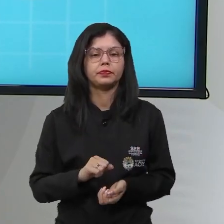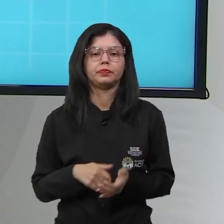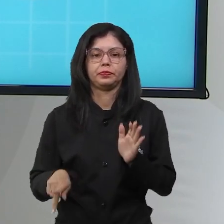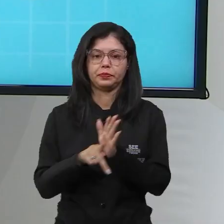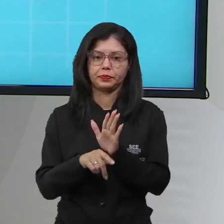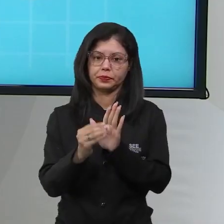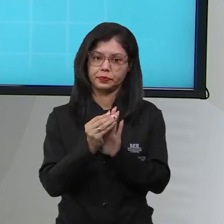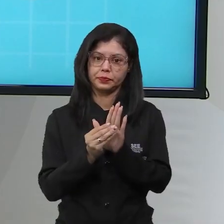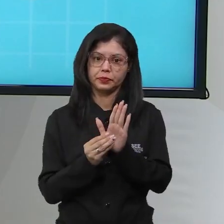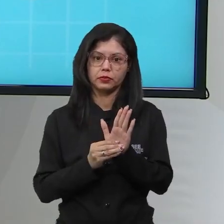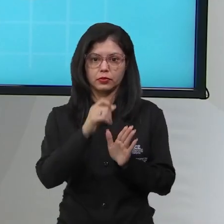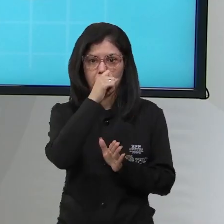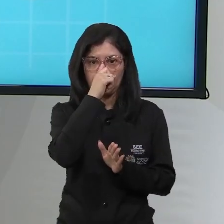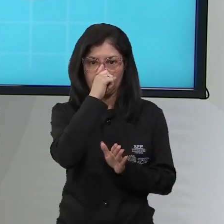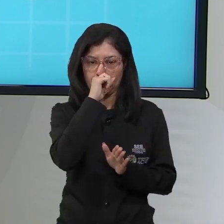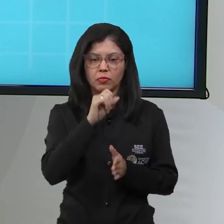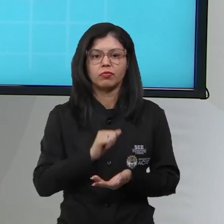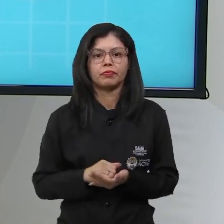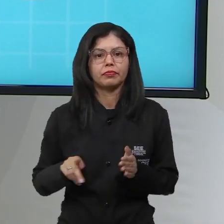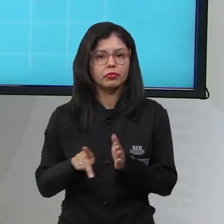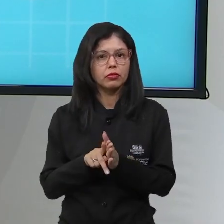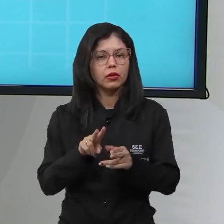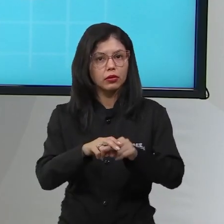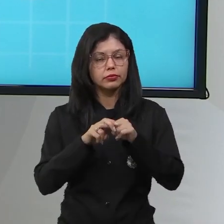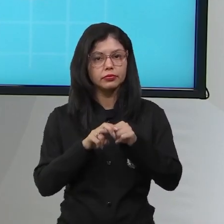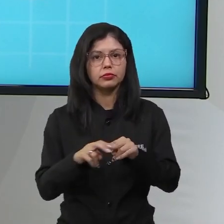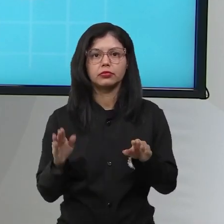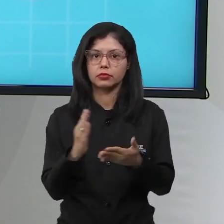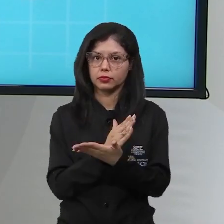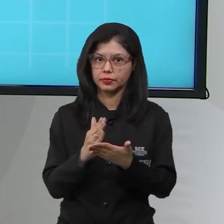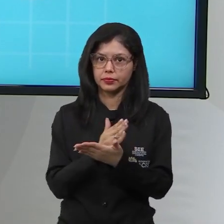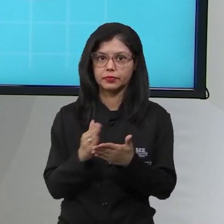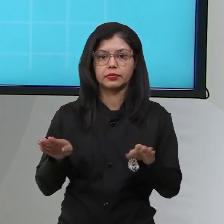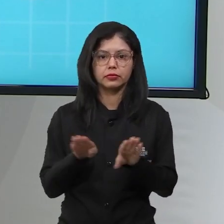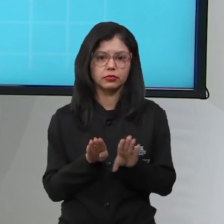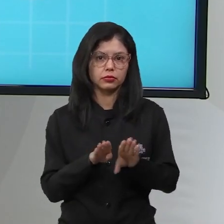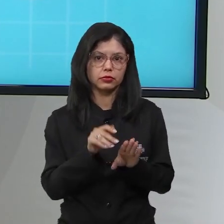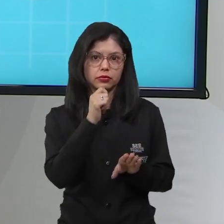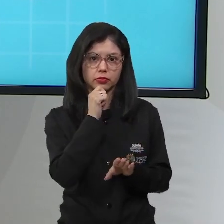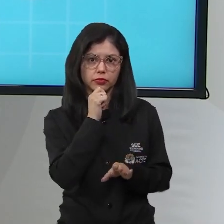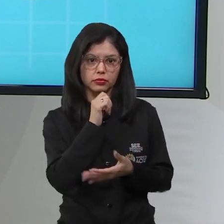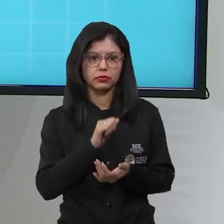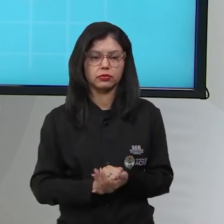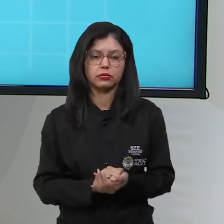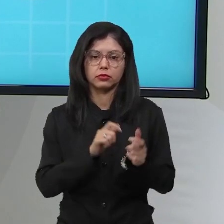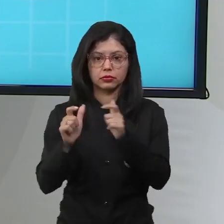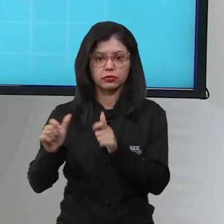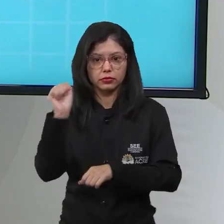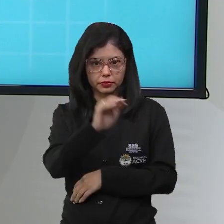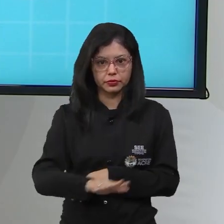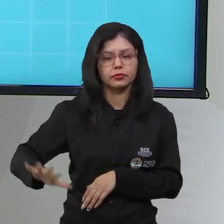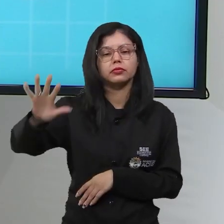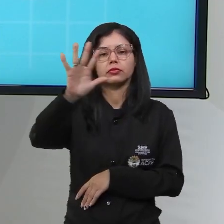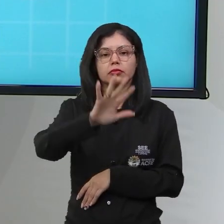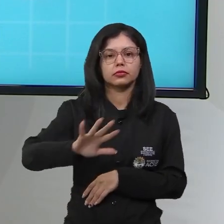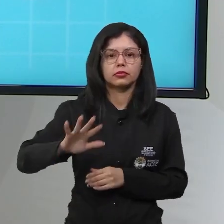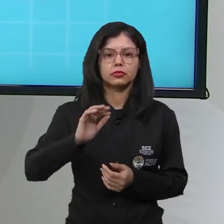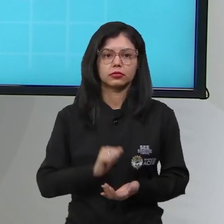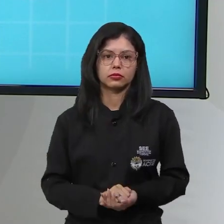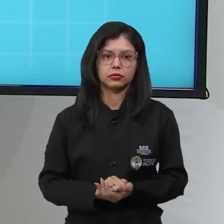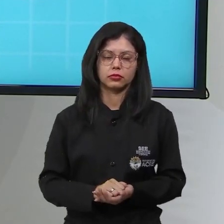alimentam determinadas plataformas, e por isso que em alguns casos, em âmbito nacional, eu consigo